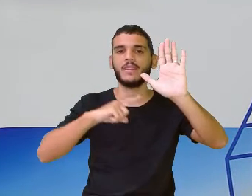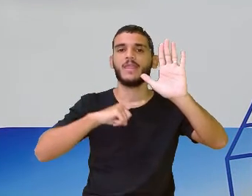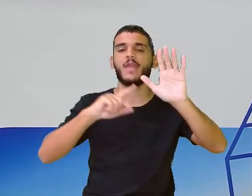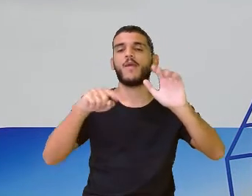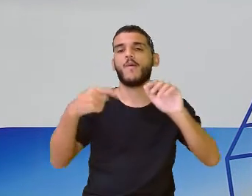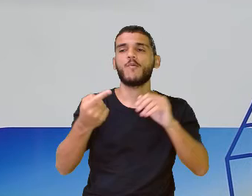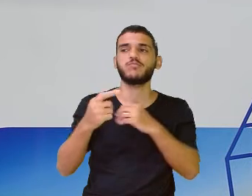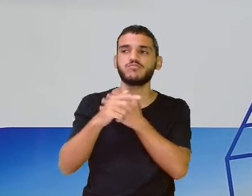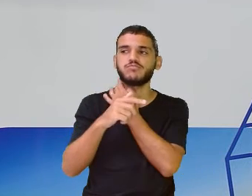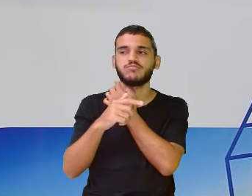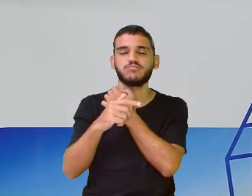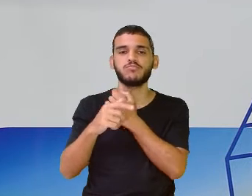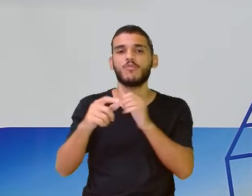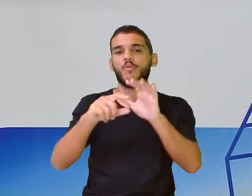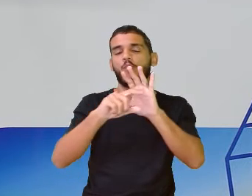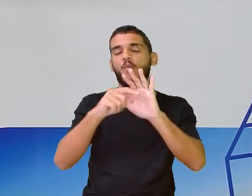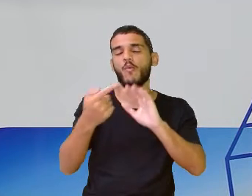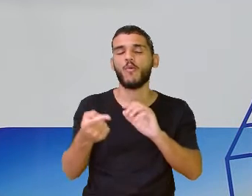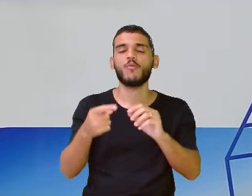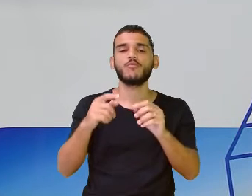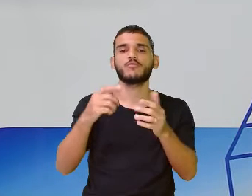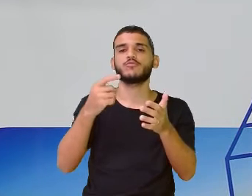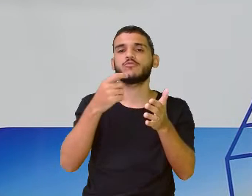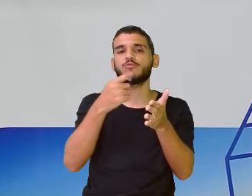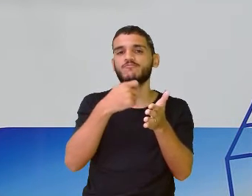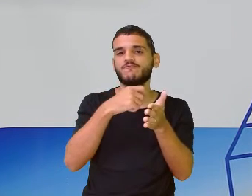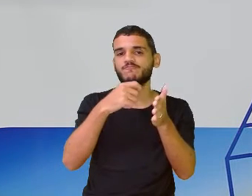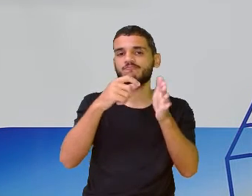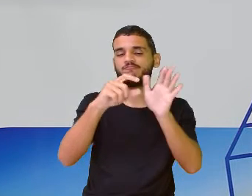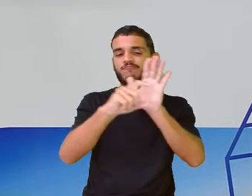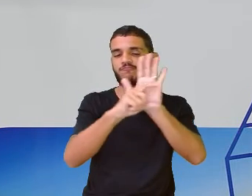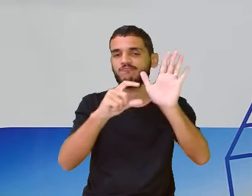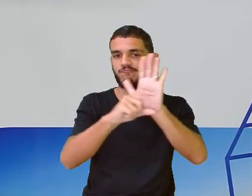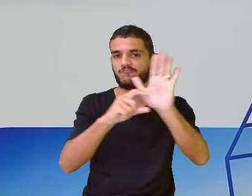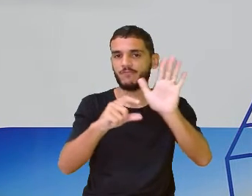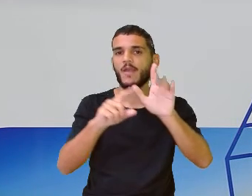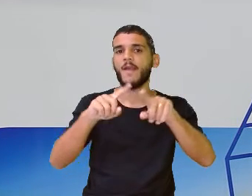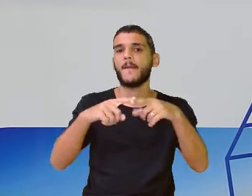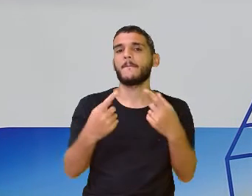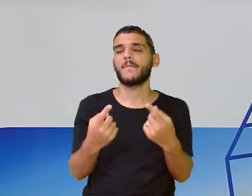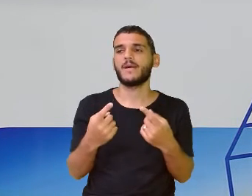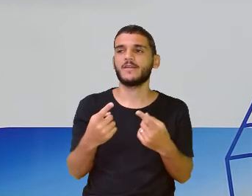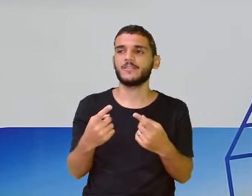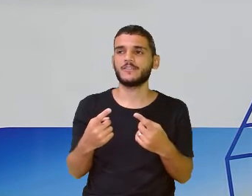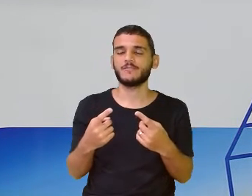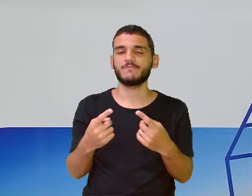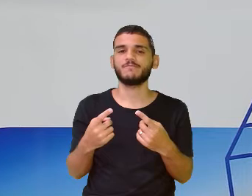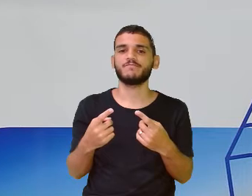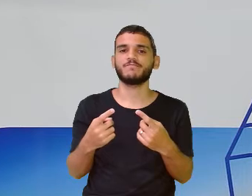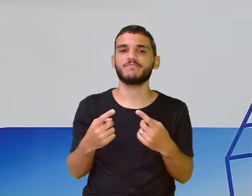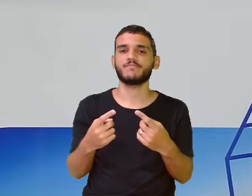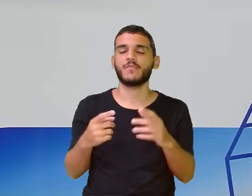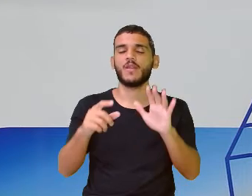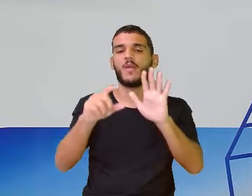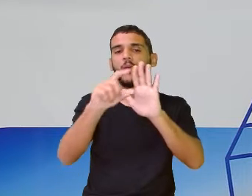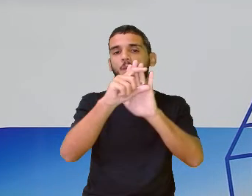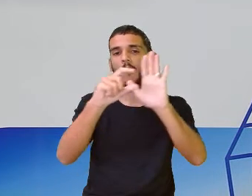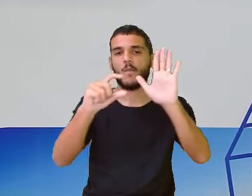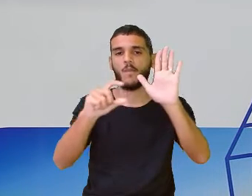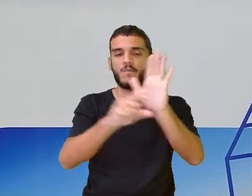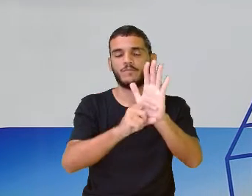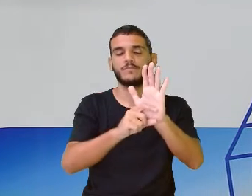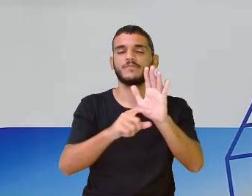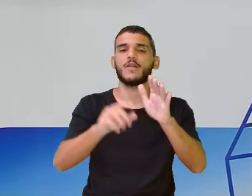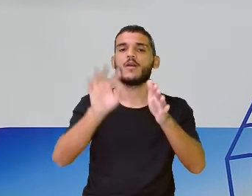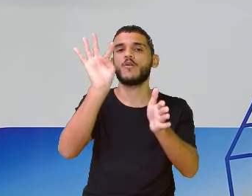coisa. Então, tinha outros parágrafos, mas por algum motivo pulou para o outro. Então, quer dizer